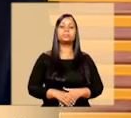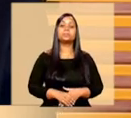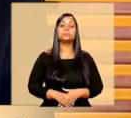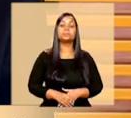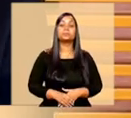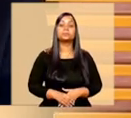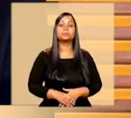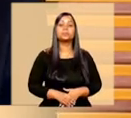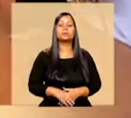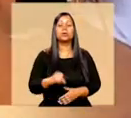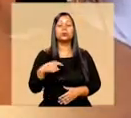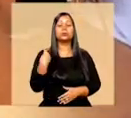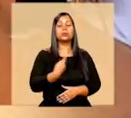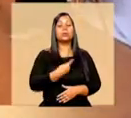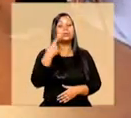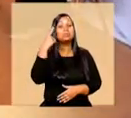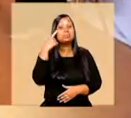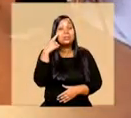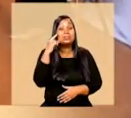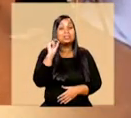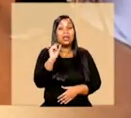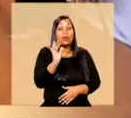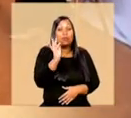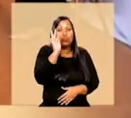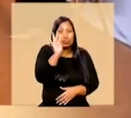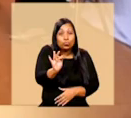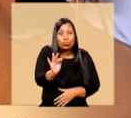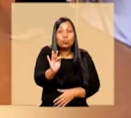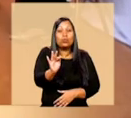né? É isso. Doutor, se a gente for pensar